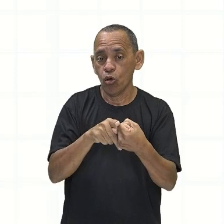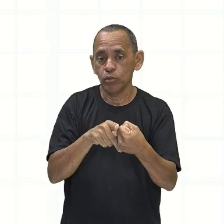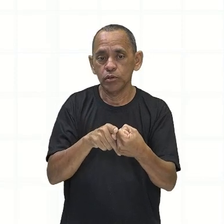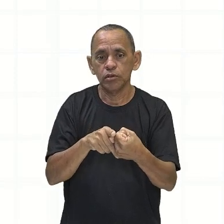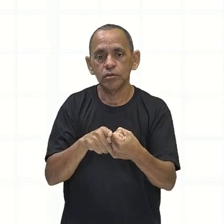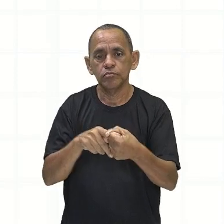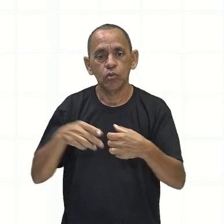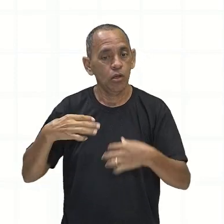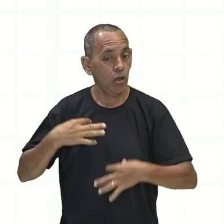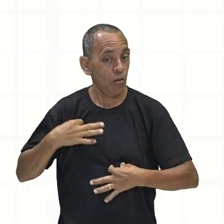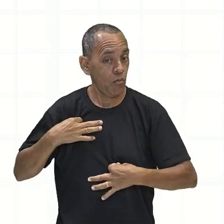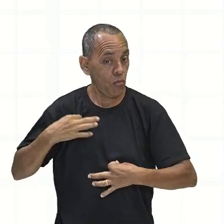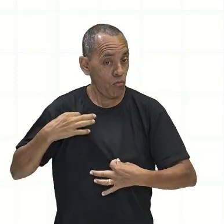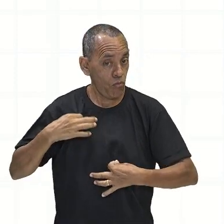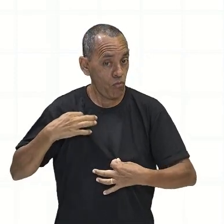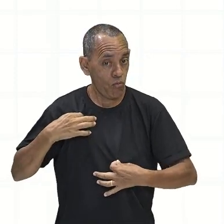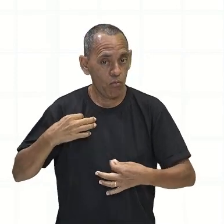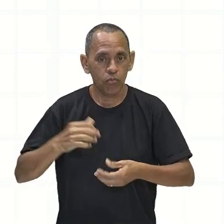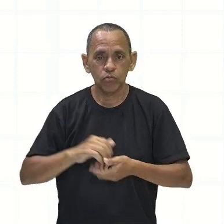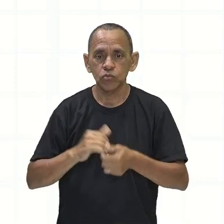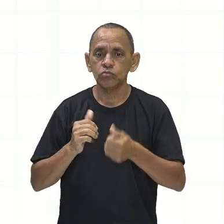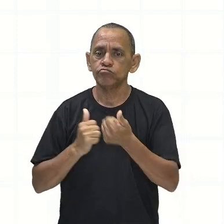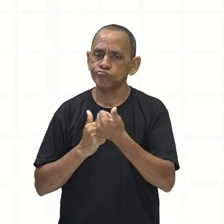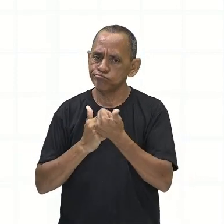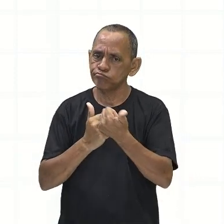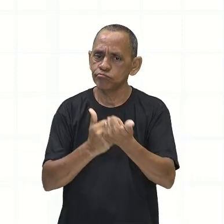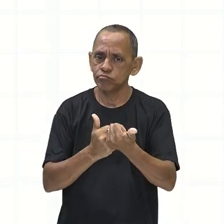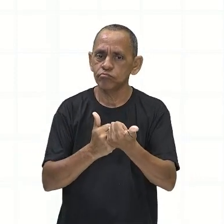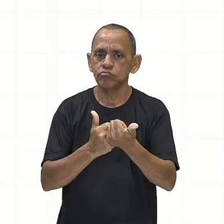em relação ao exemplo anterior, a última